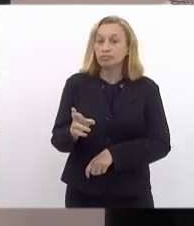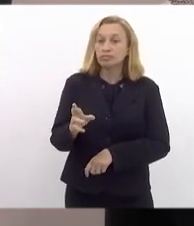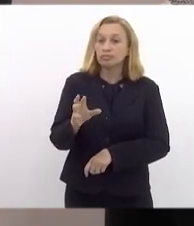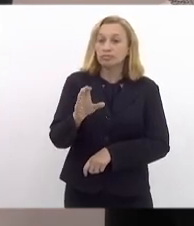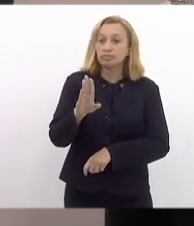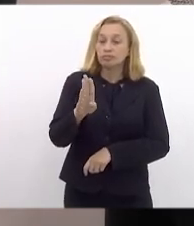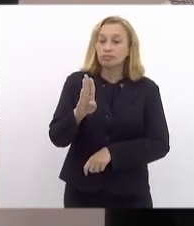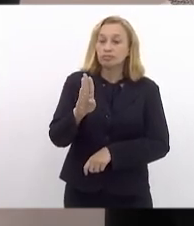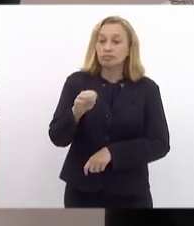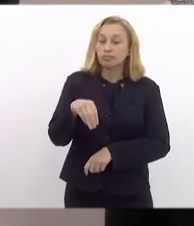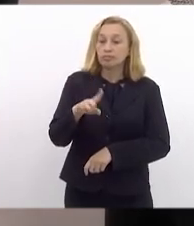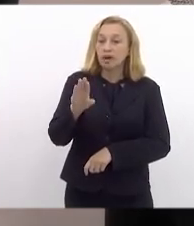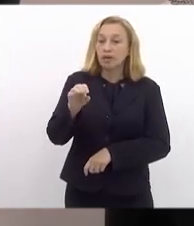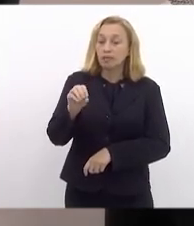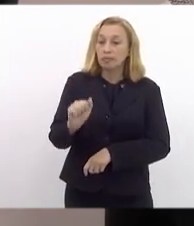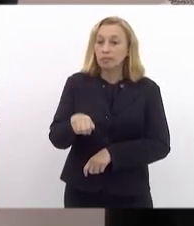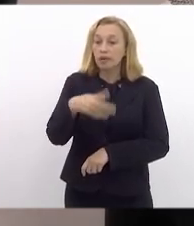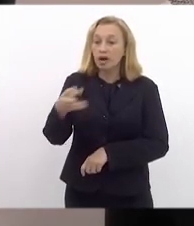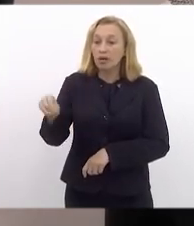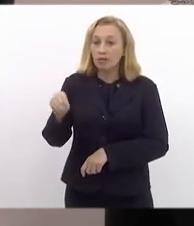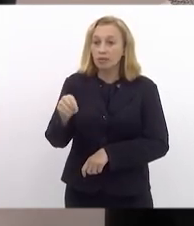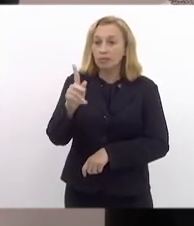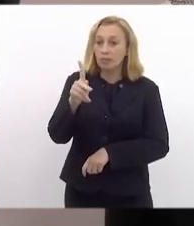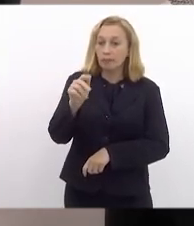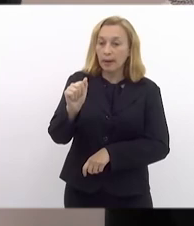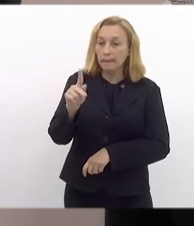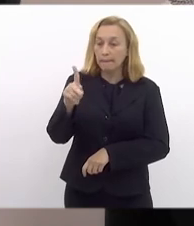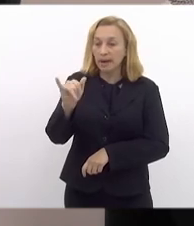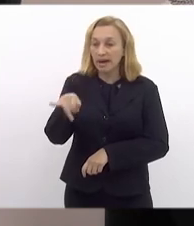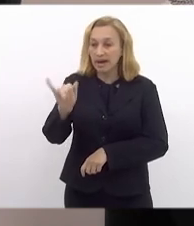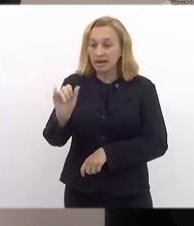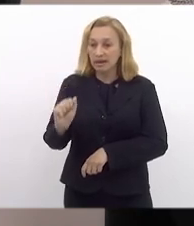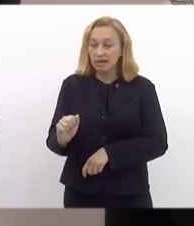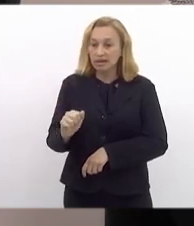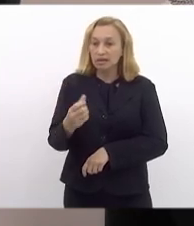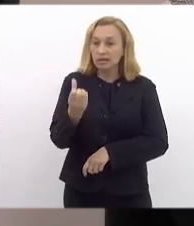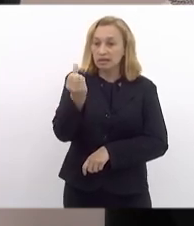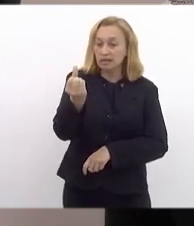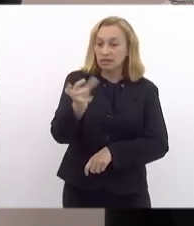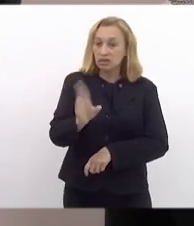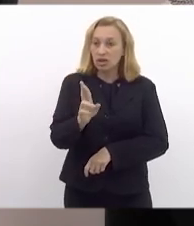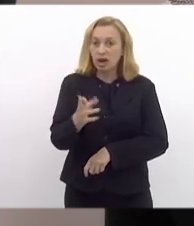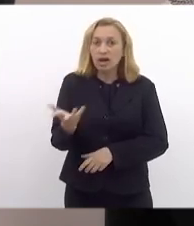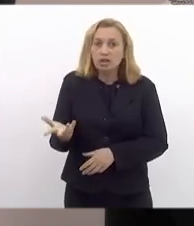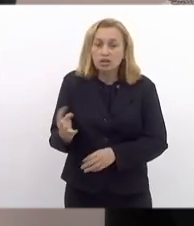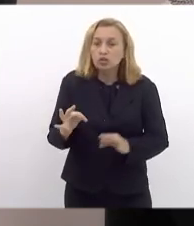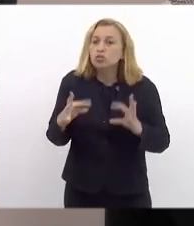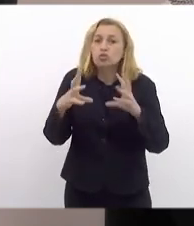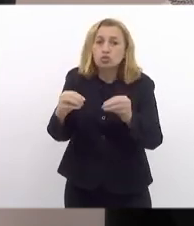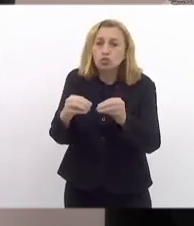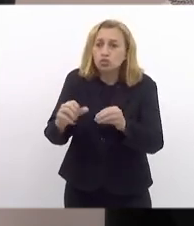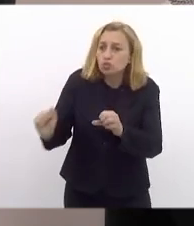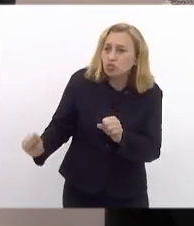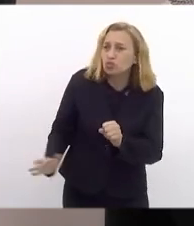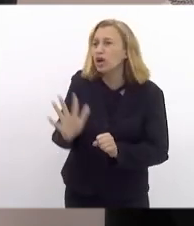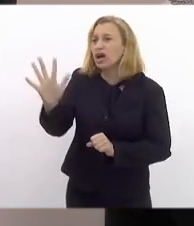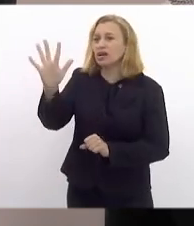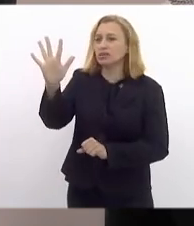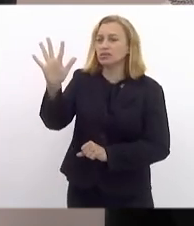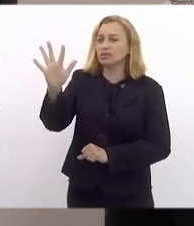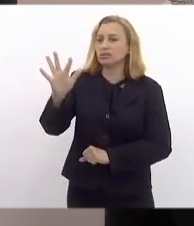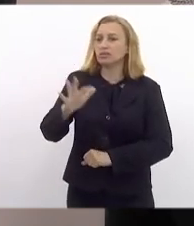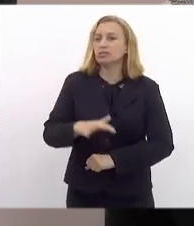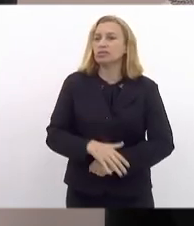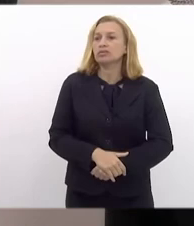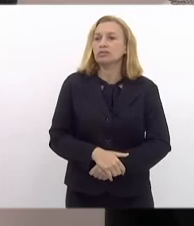seis reais uma mão baiano a 18 é quase tudo ou se ele é um dobrou de